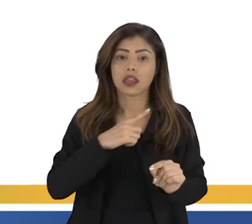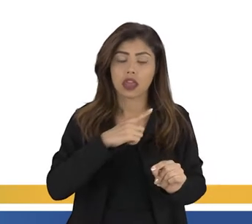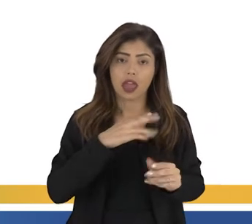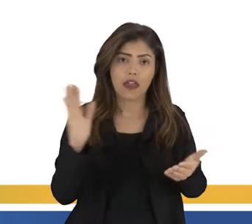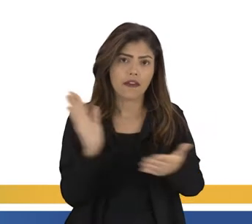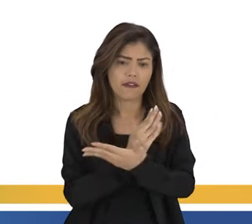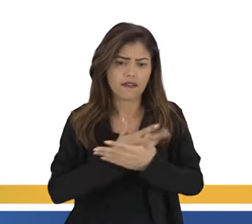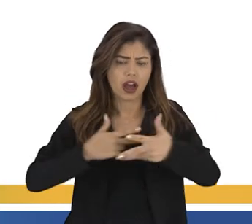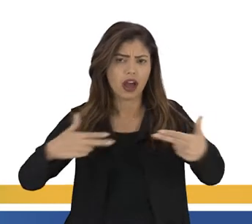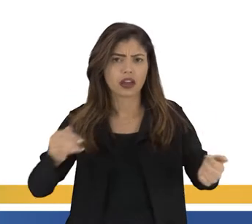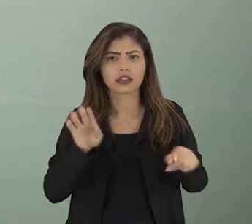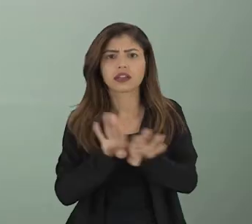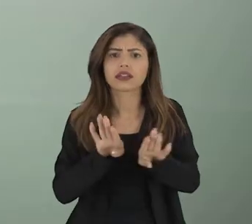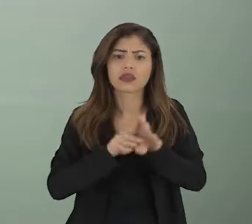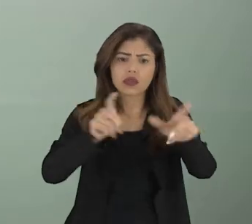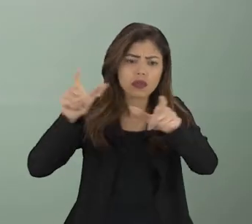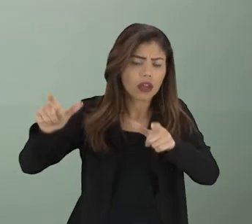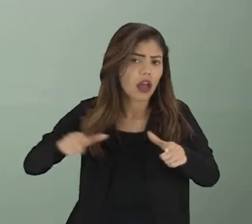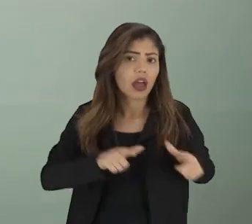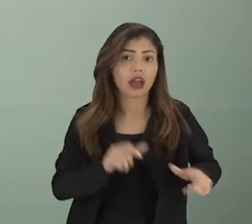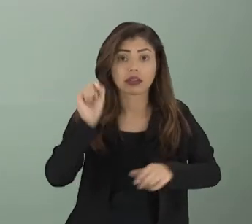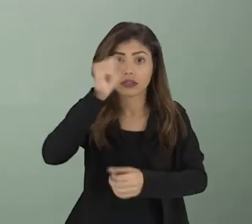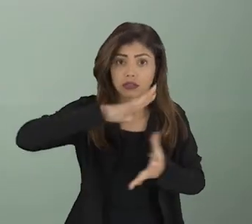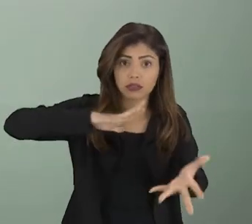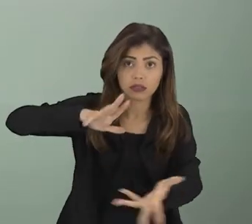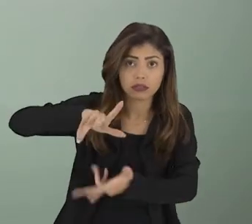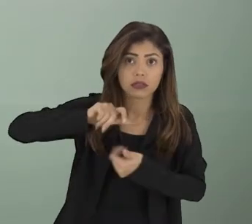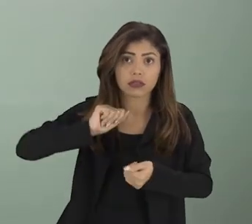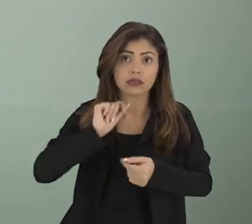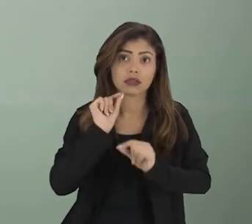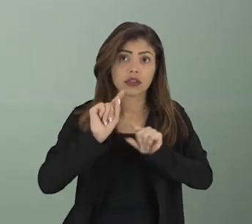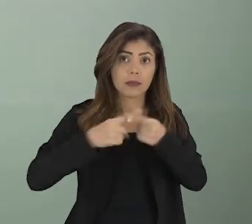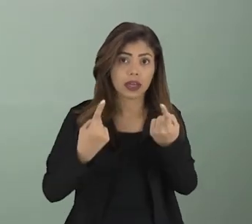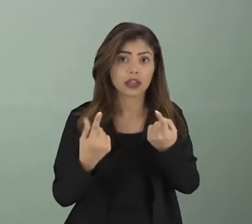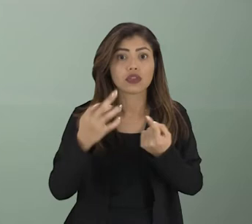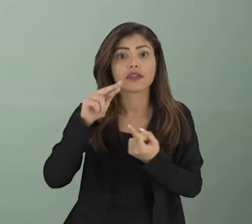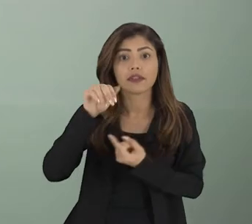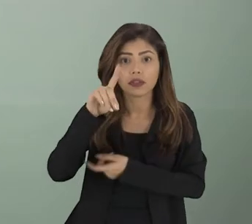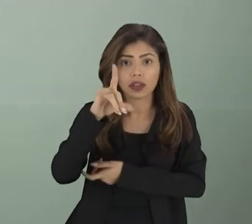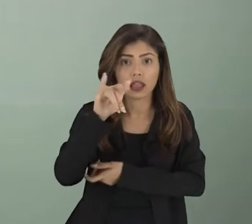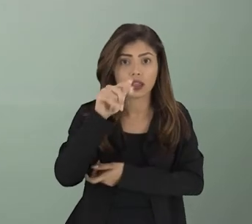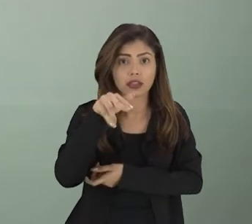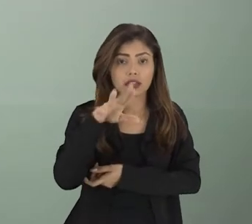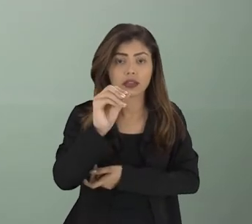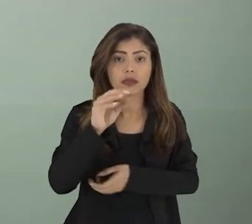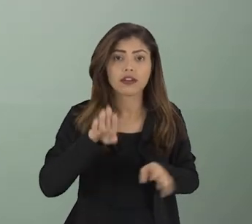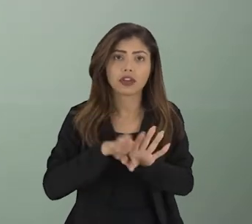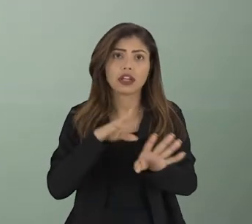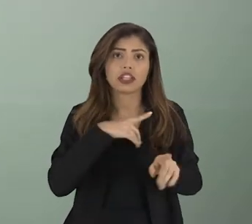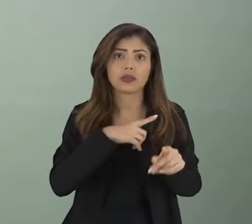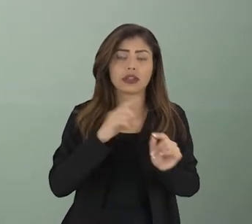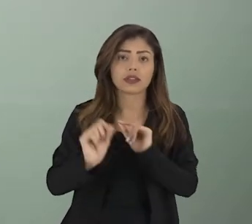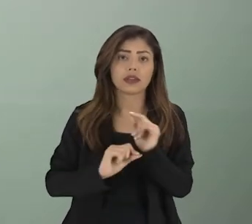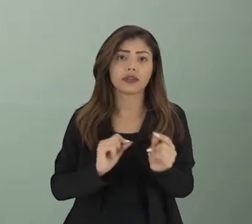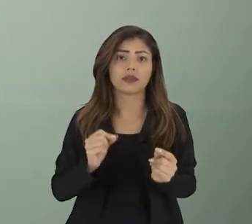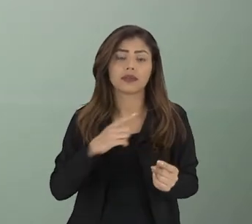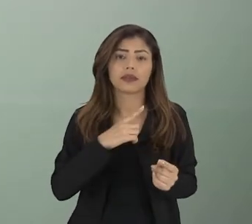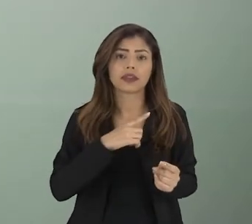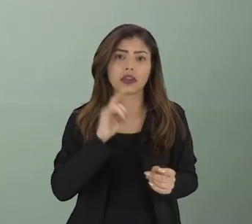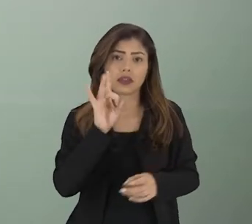em várias regiões do mundo mas o feudalismo acontece no